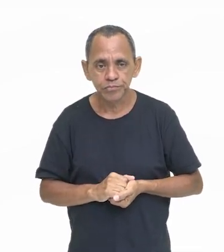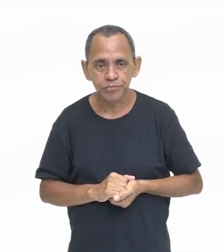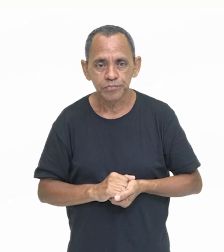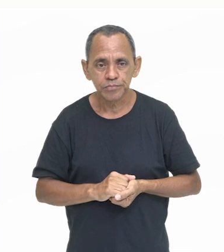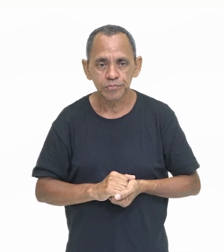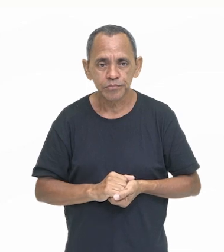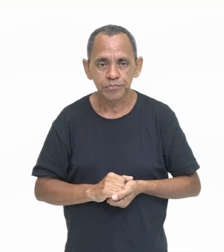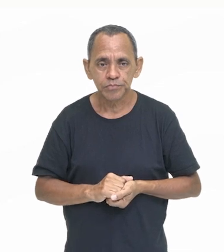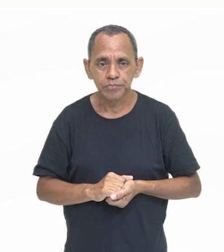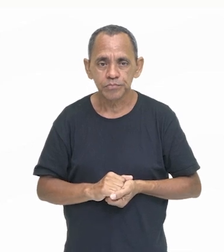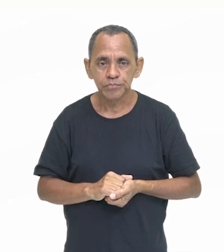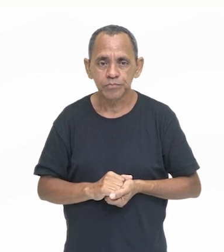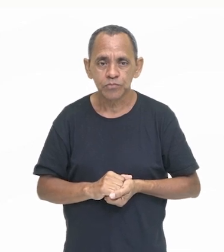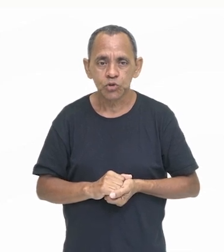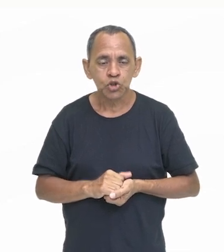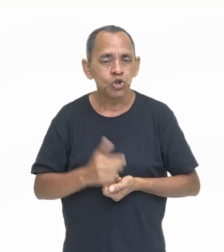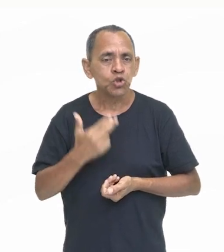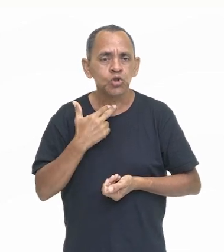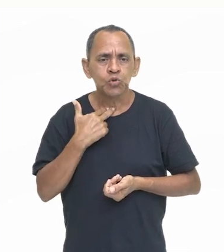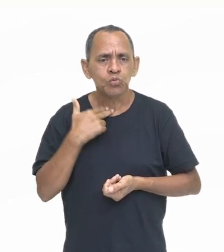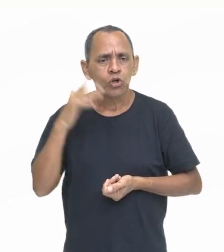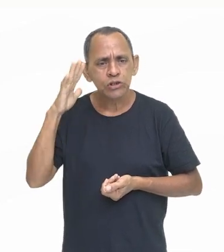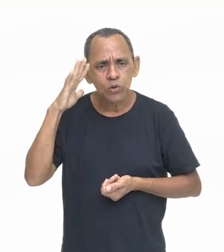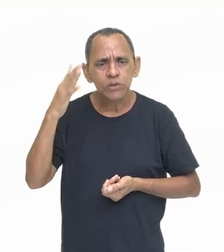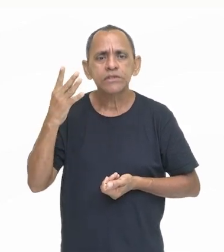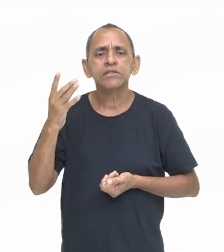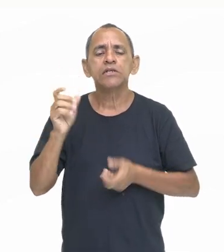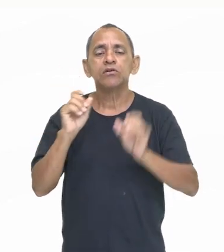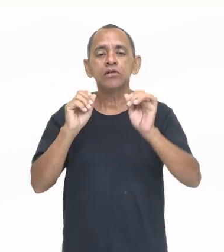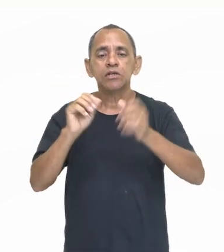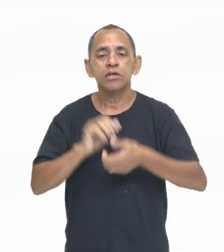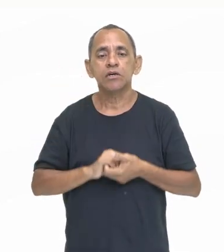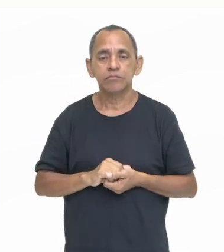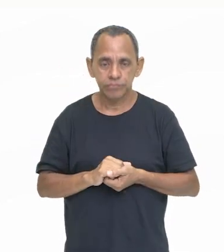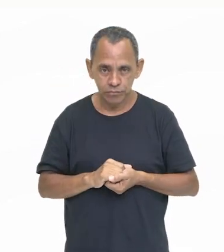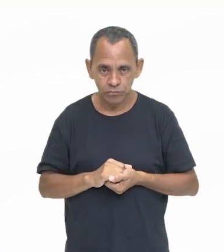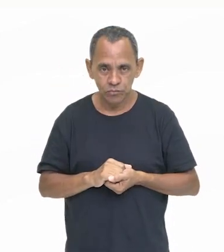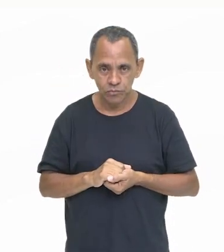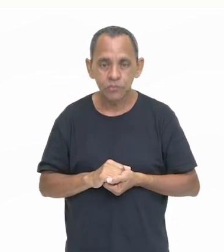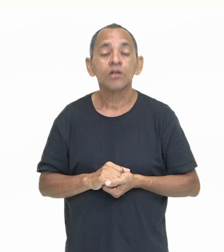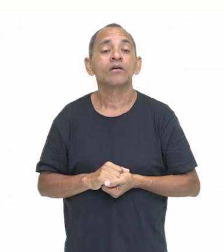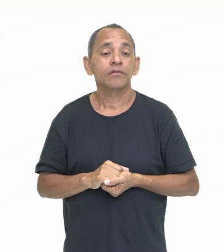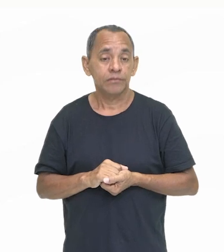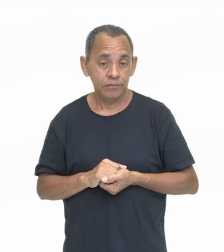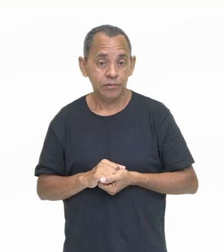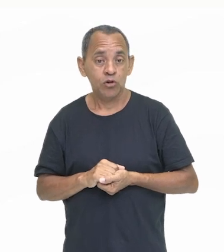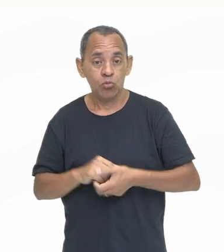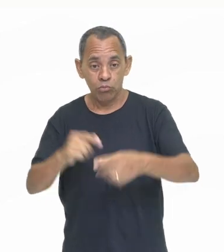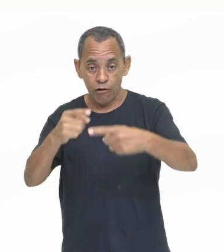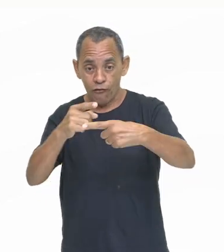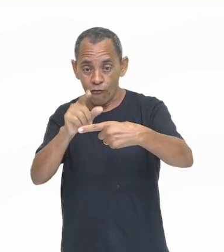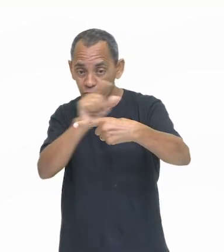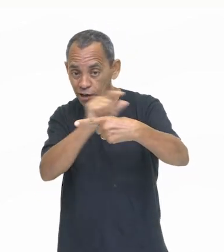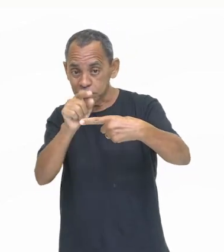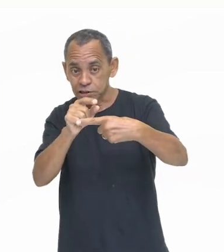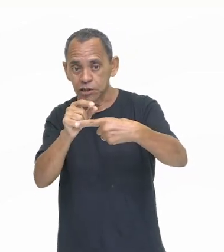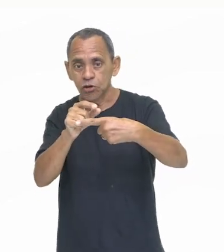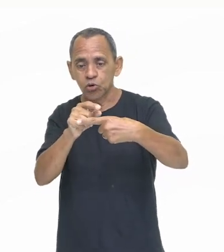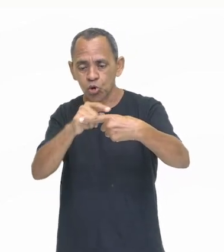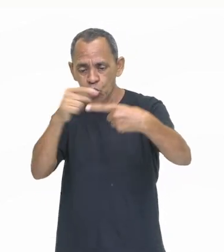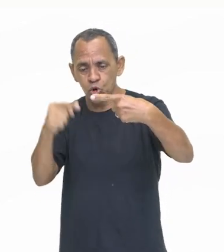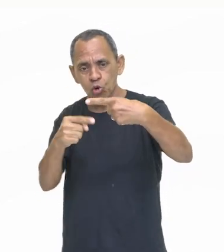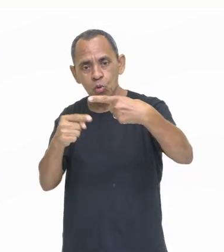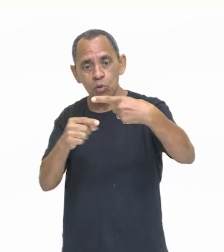que não pode ocorrer uma fração com denominador zero, né? Isso